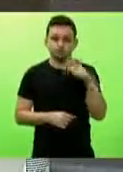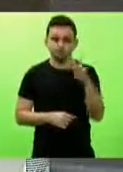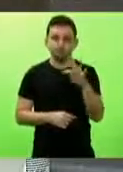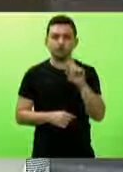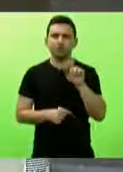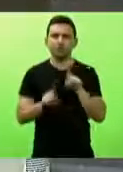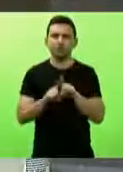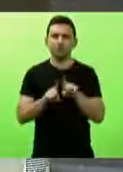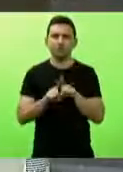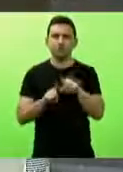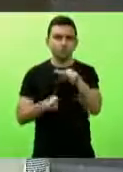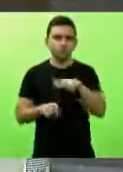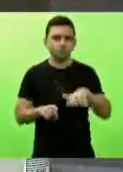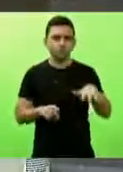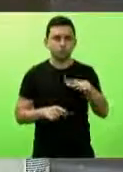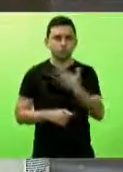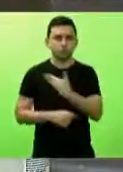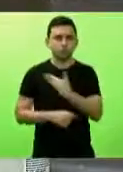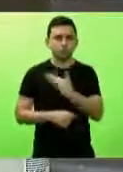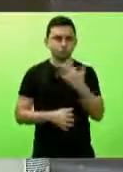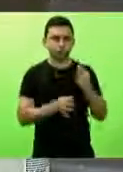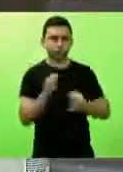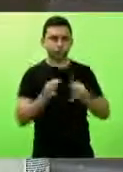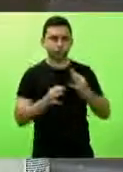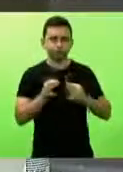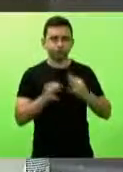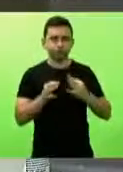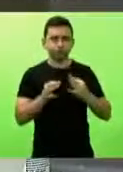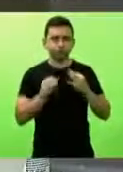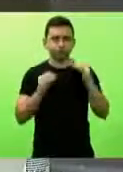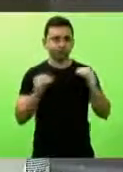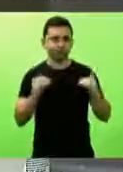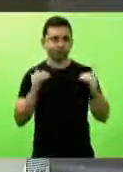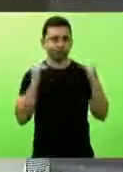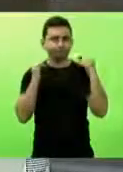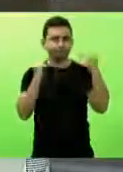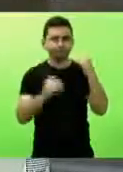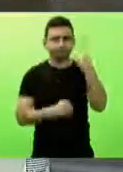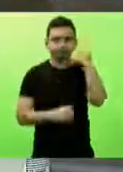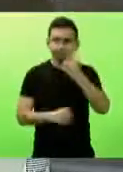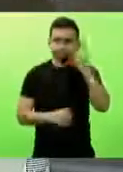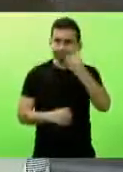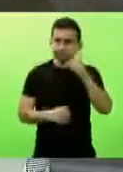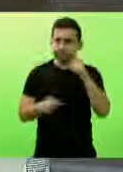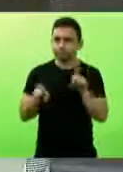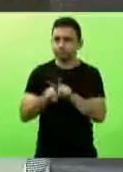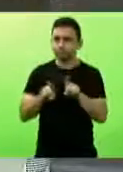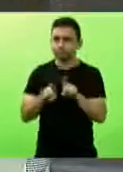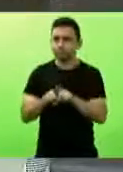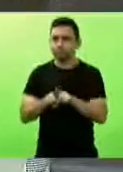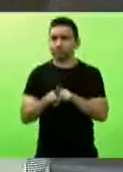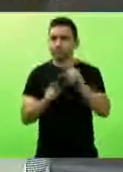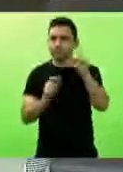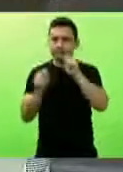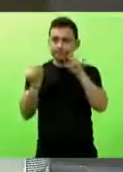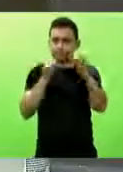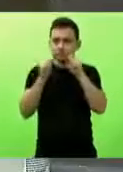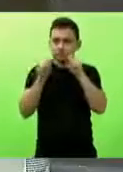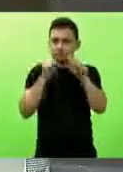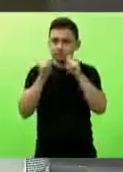Os nossos colegas julgadores, desembargadores, deputados, os